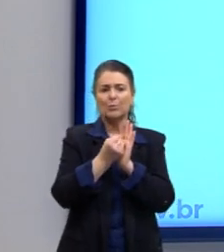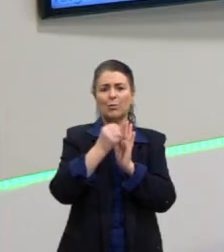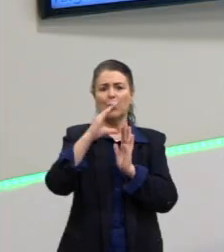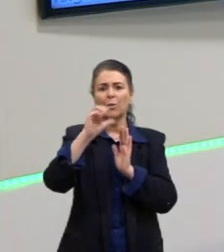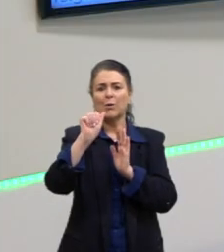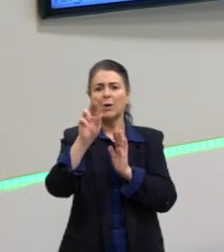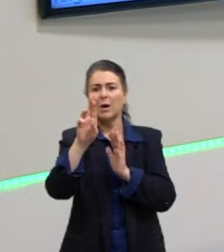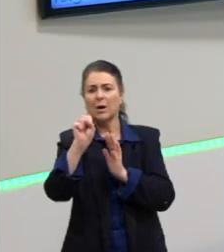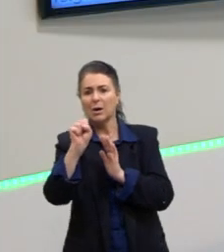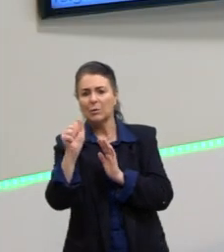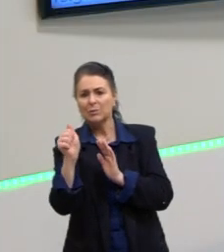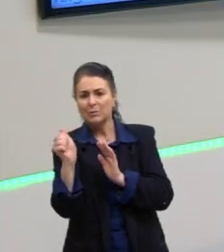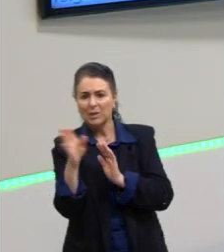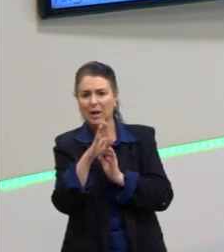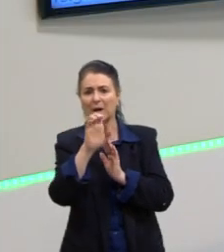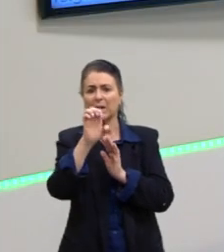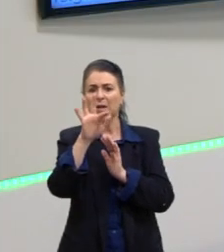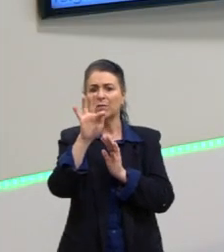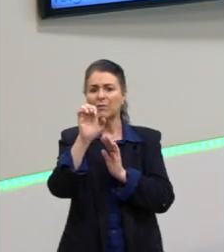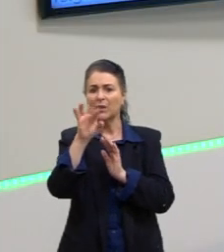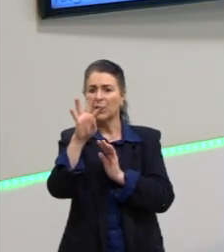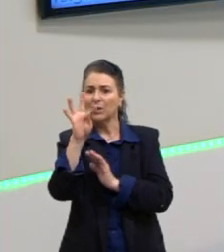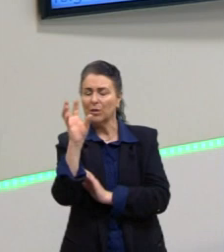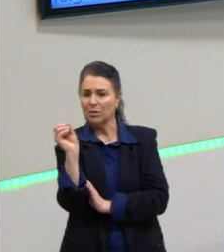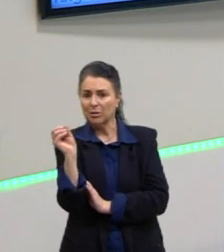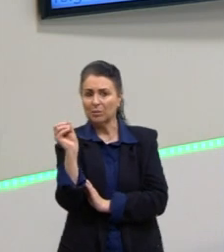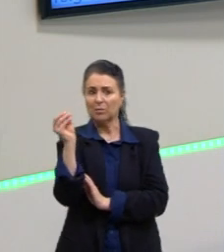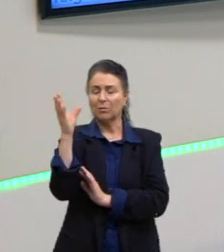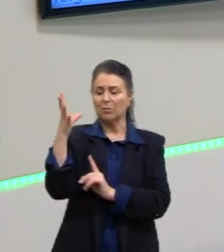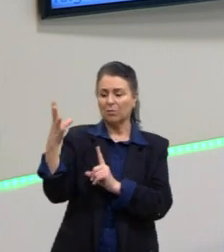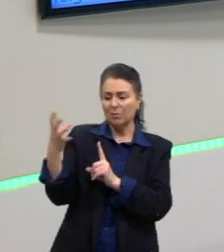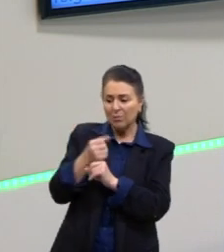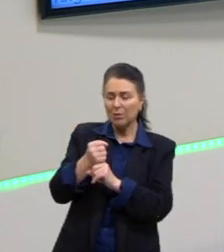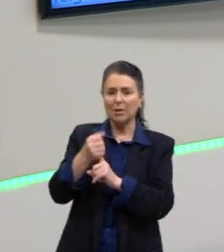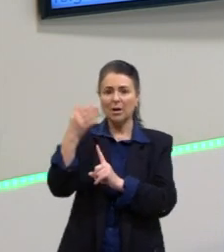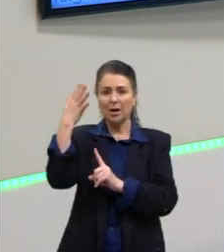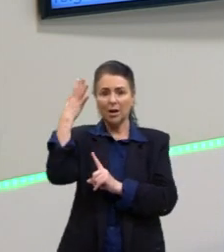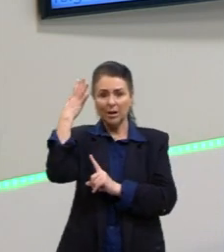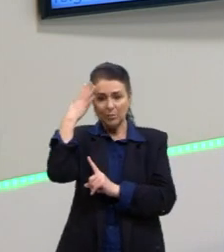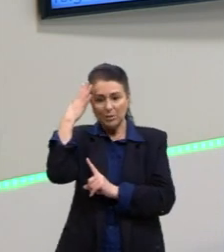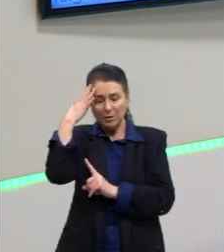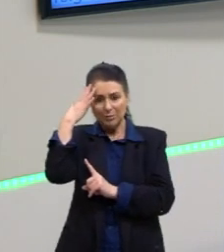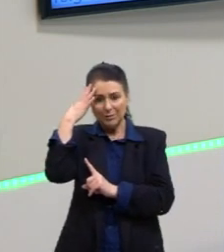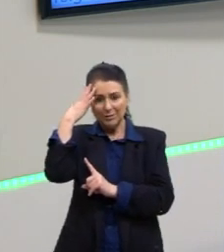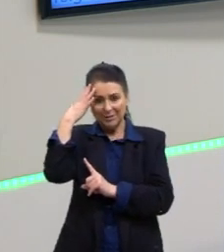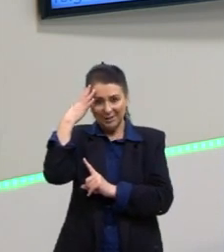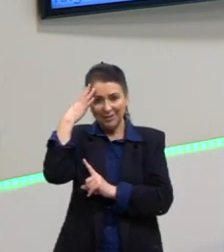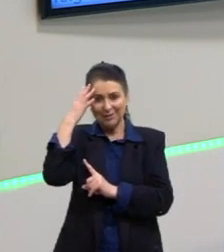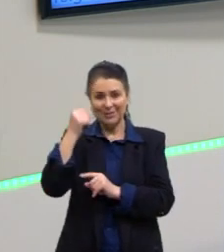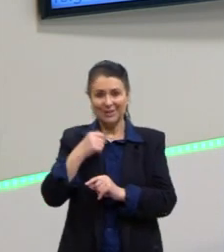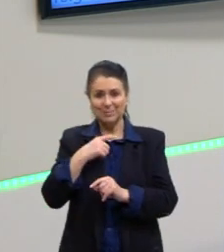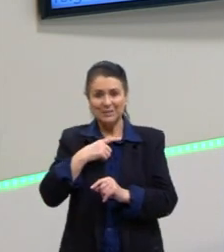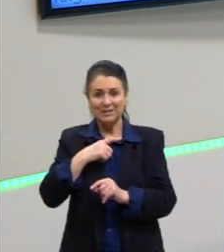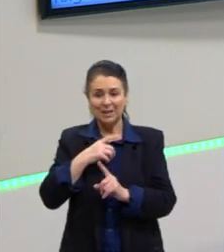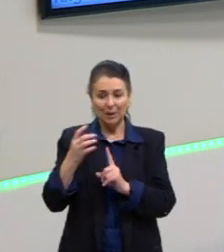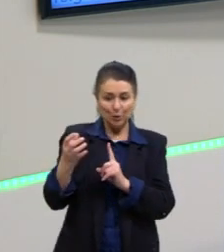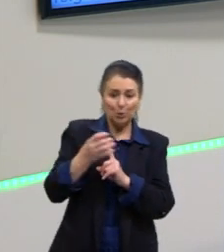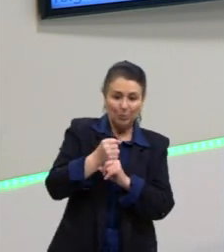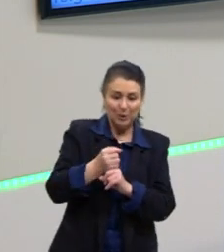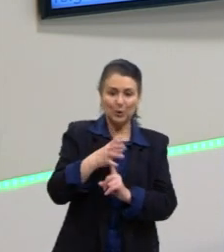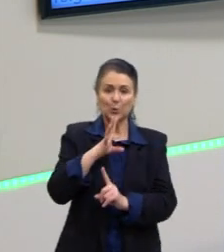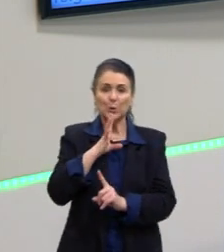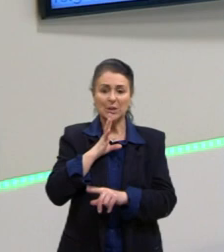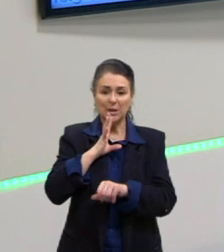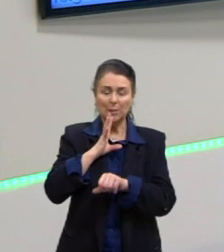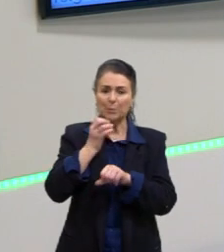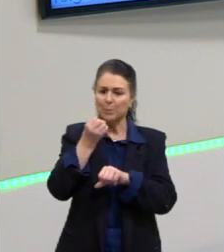nós dominarmos e sabermos isso para nós conseguir dominar a linguagem e ter mais termos mais facilidades